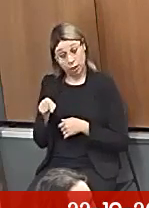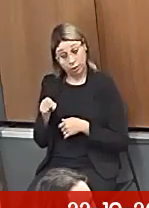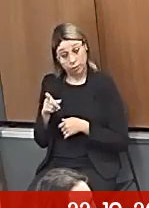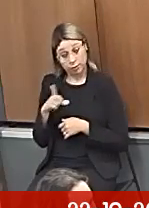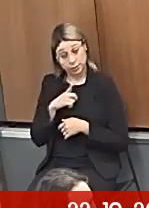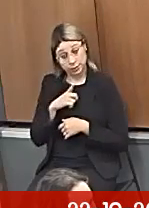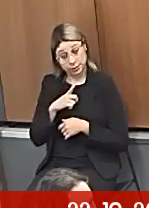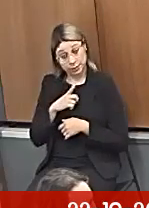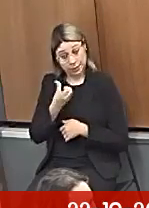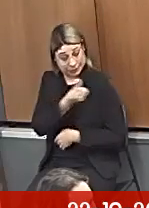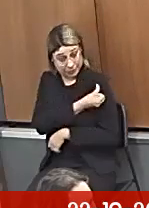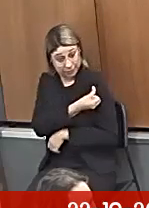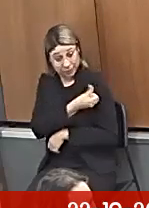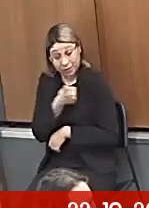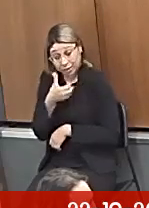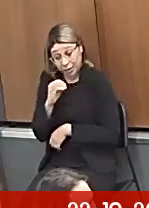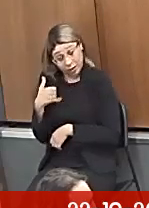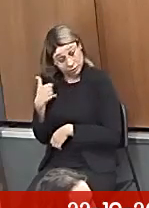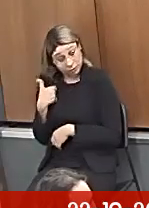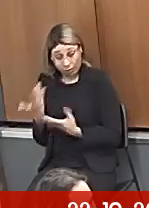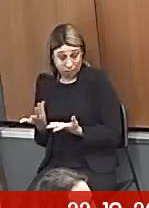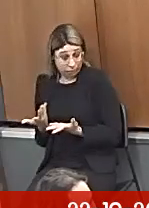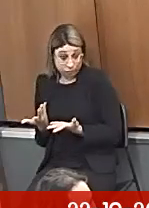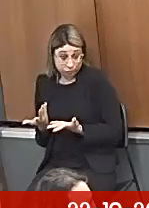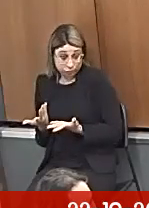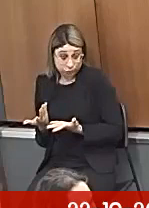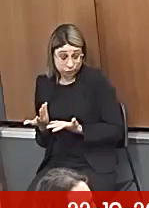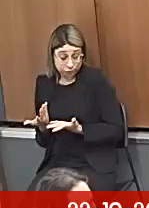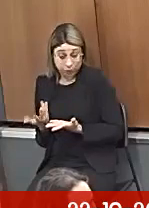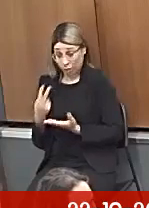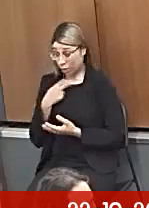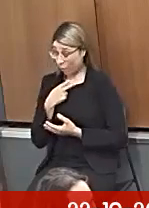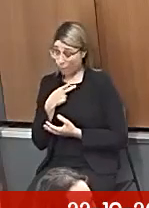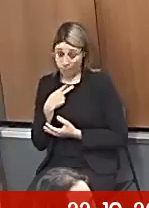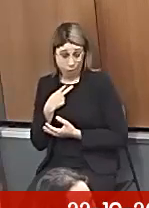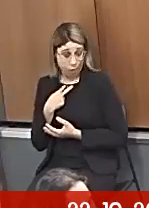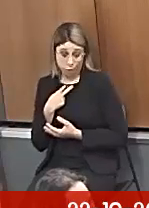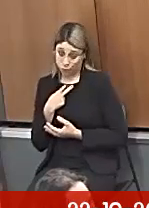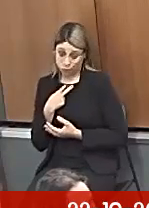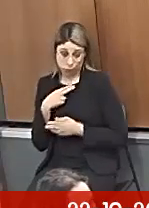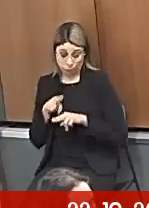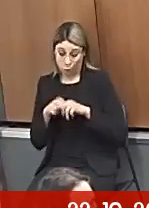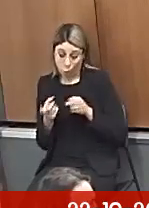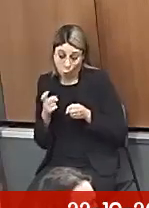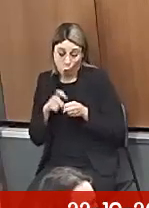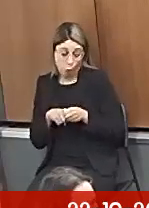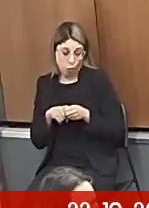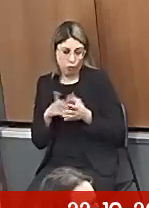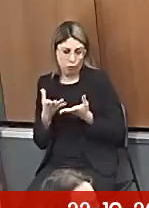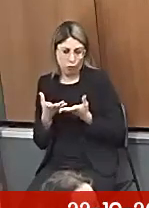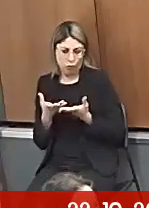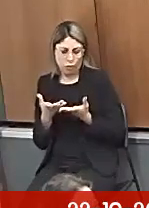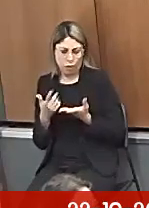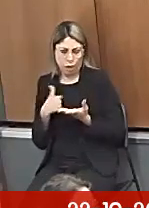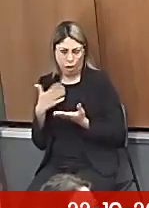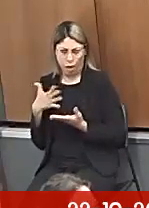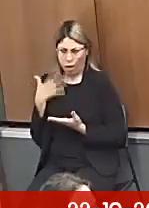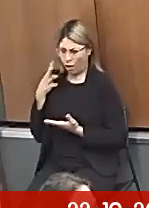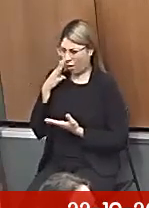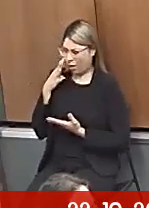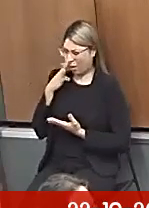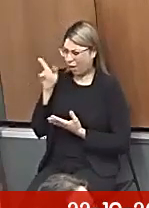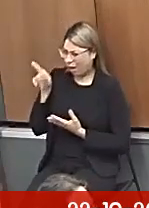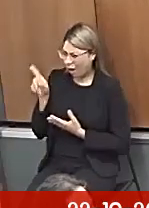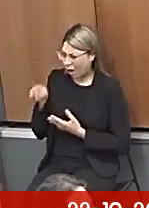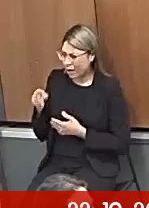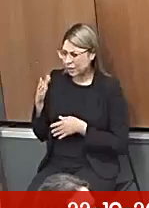cursar o 6º ano inteiro com 10 anos. Então, ele não pode vir pelo convênio. Aí, eu me espantei duas vezes. Primeiro, a